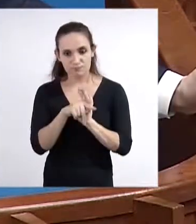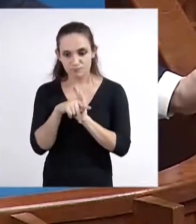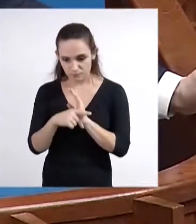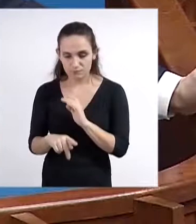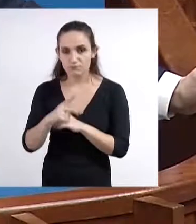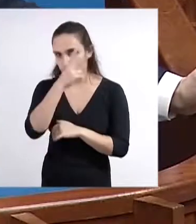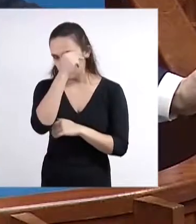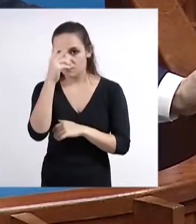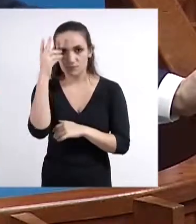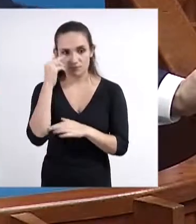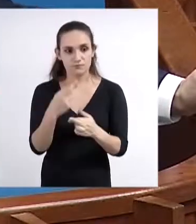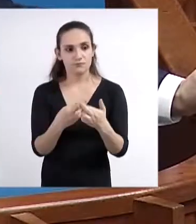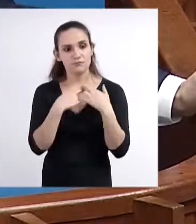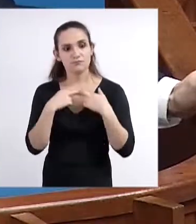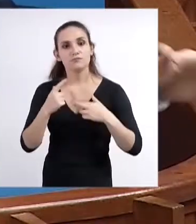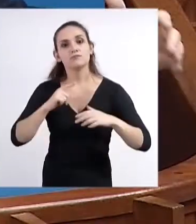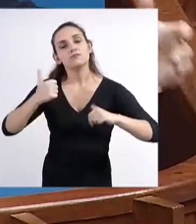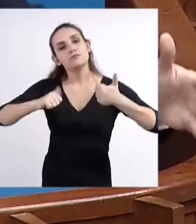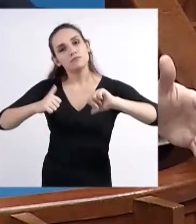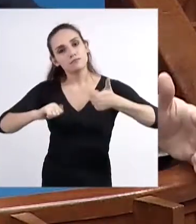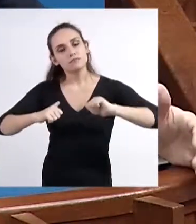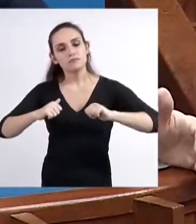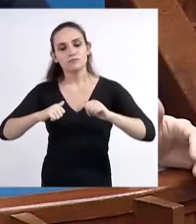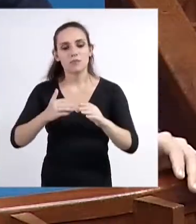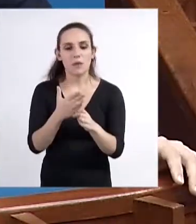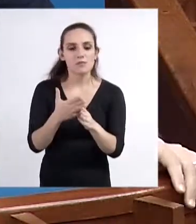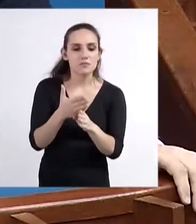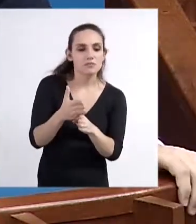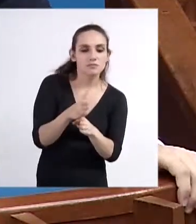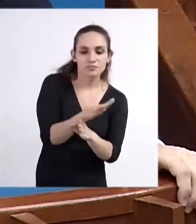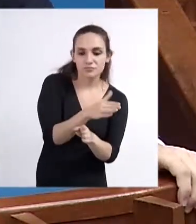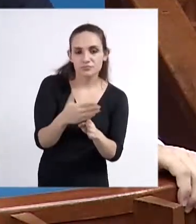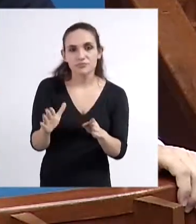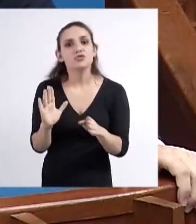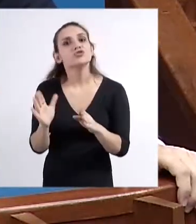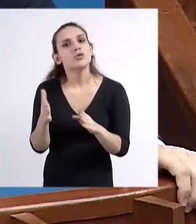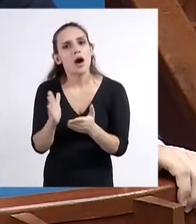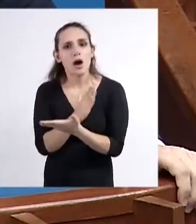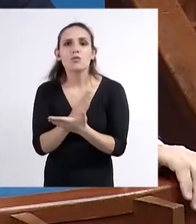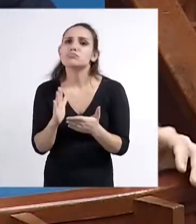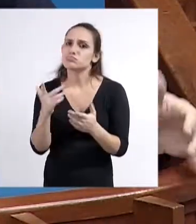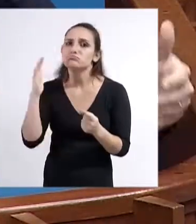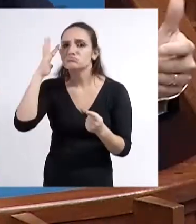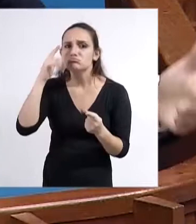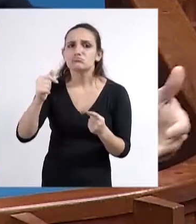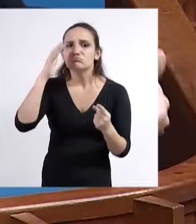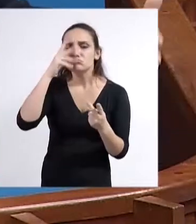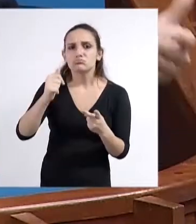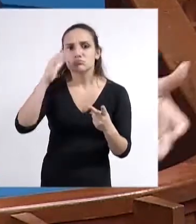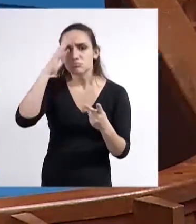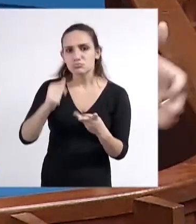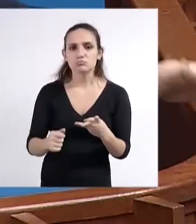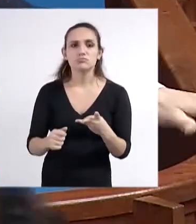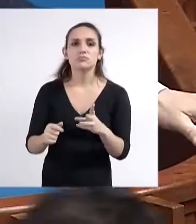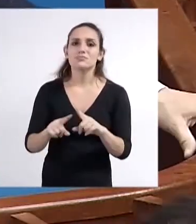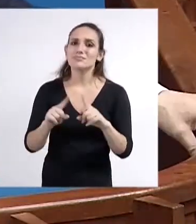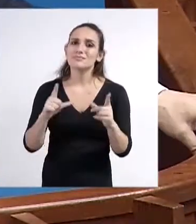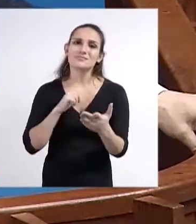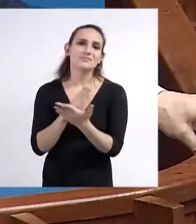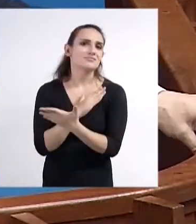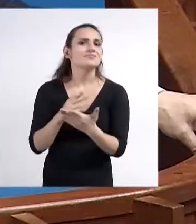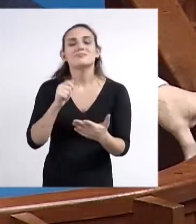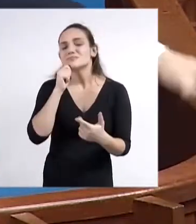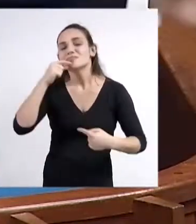da Prefeitura, sendo analisados. Muitos já foram superados, mas muitos estão